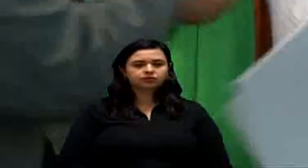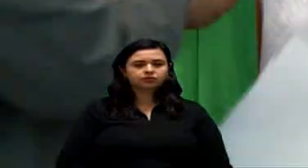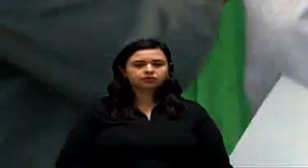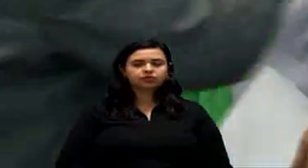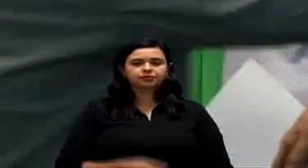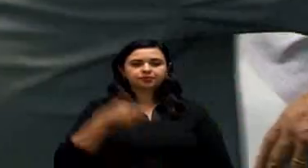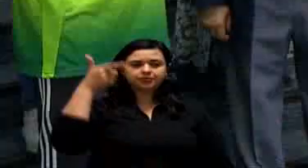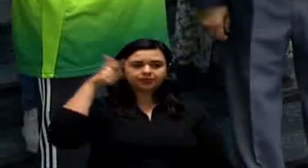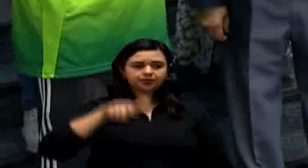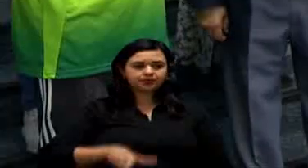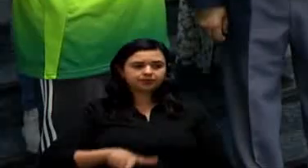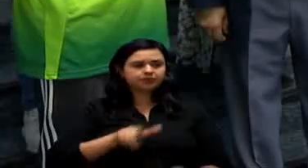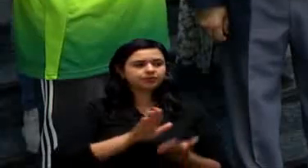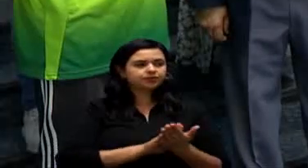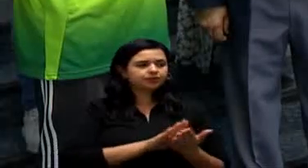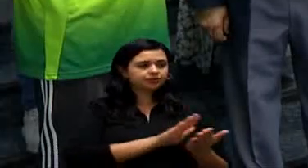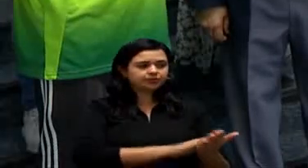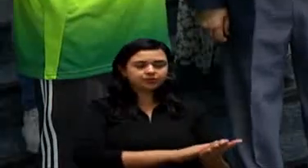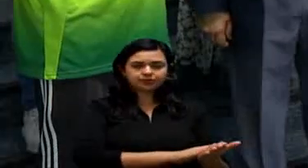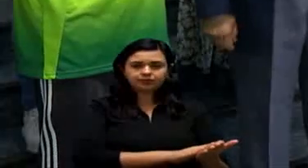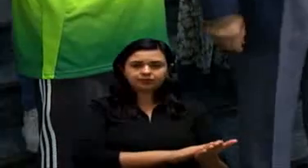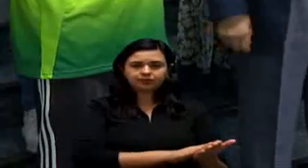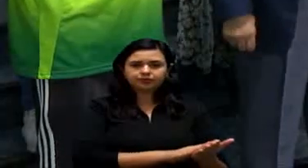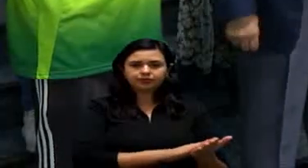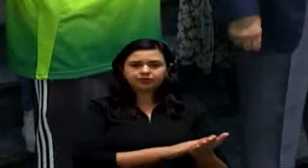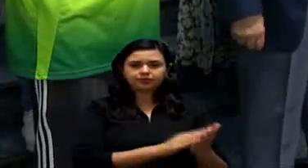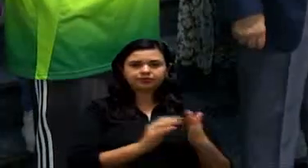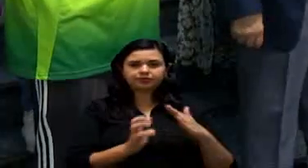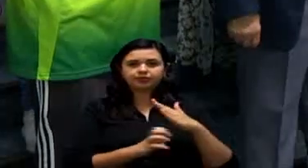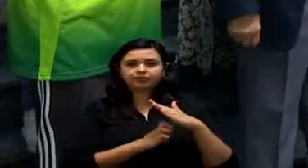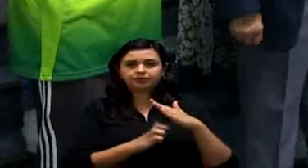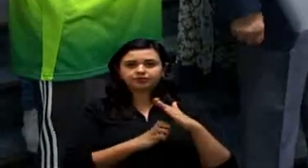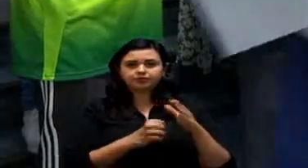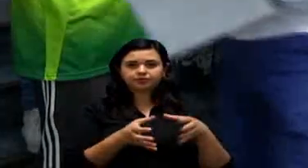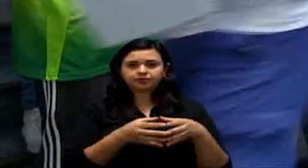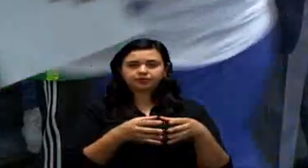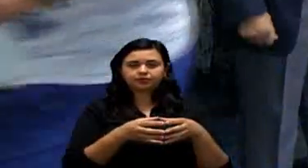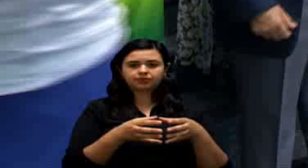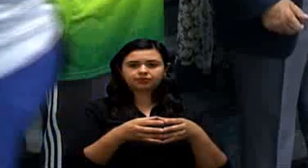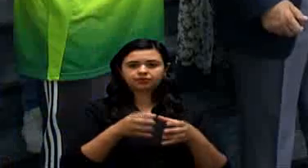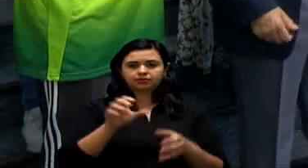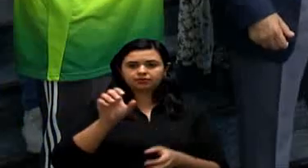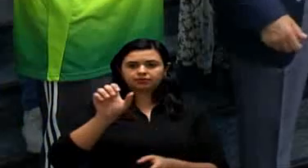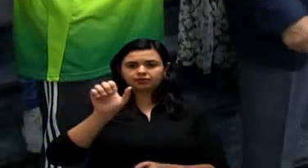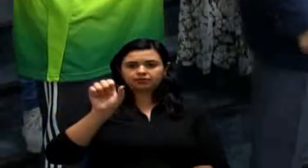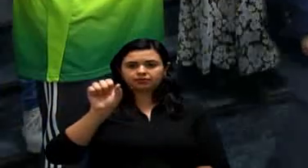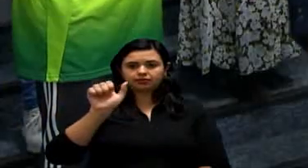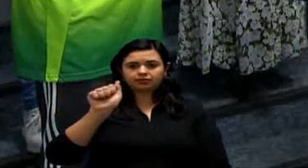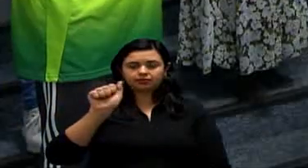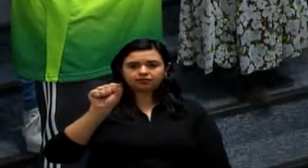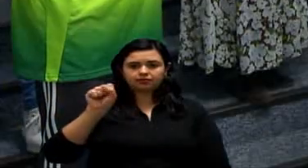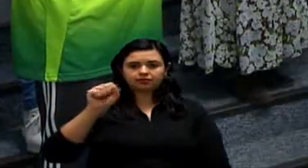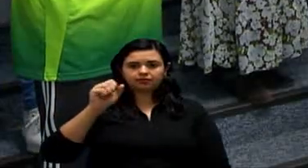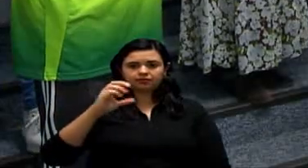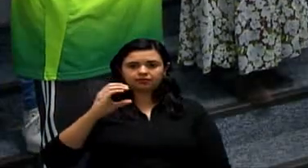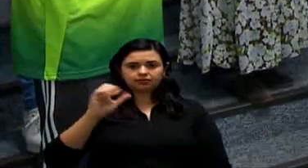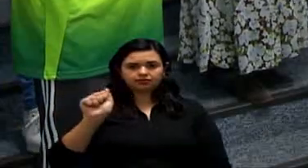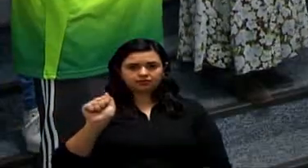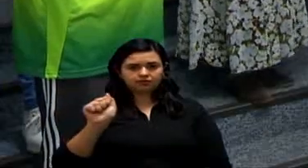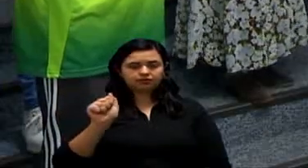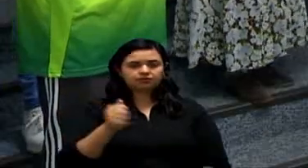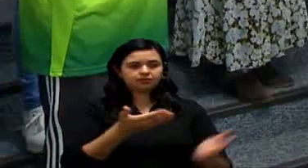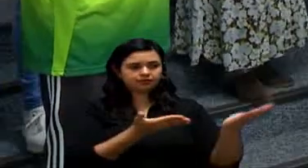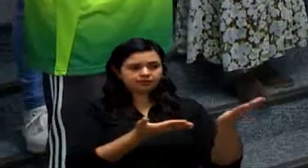o próximo próximo a entidade que será homenageada é a ascar chamamos então representante do senhor João Elias